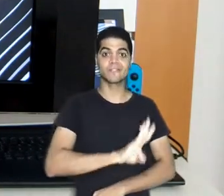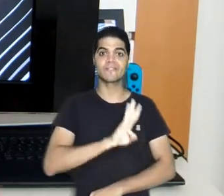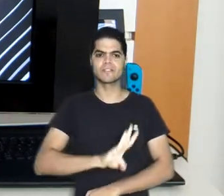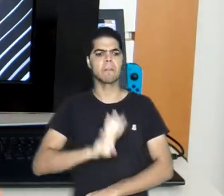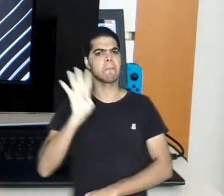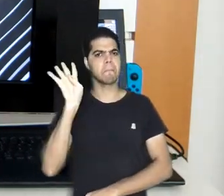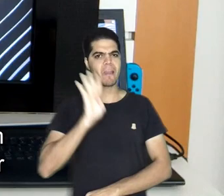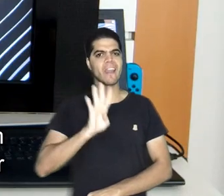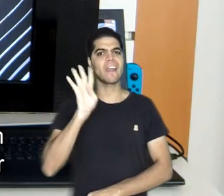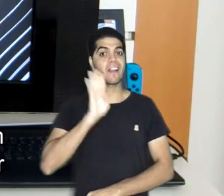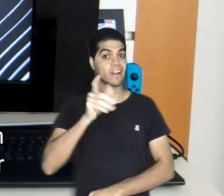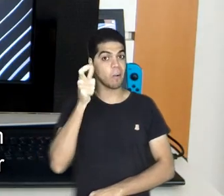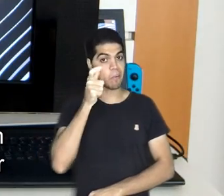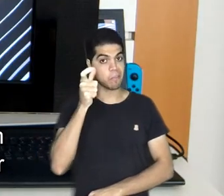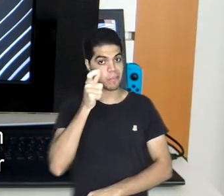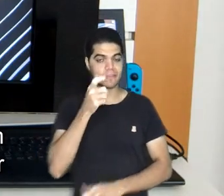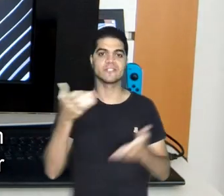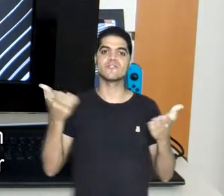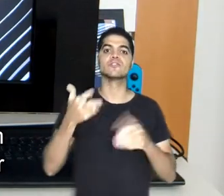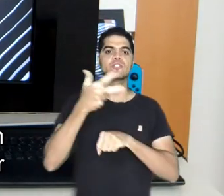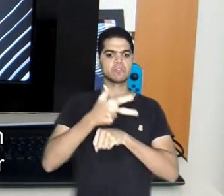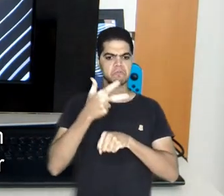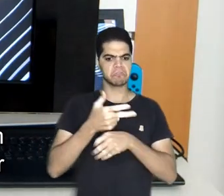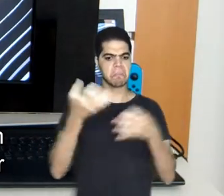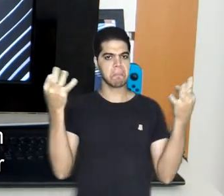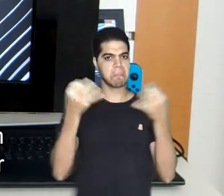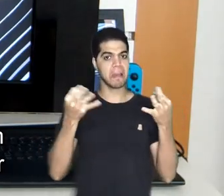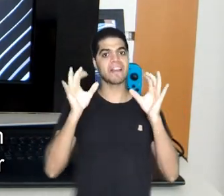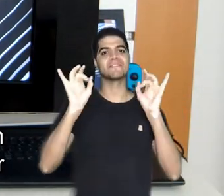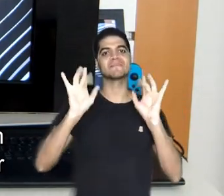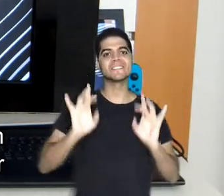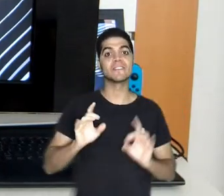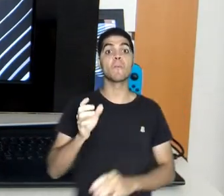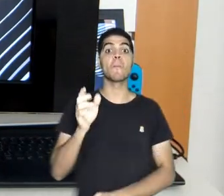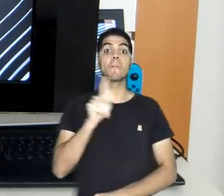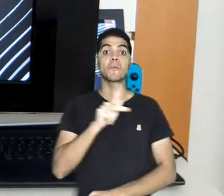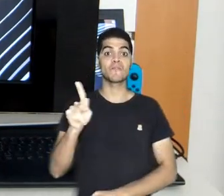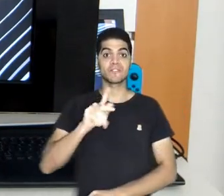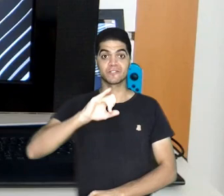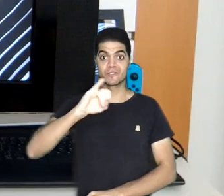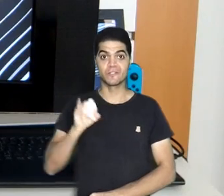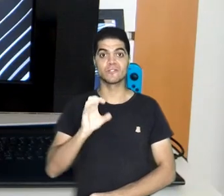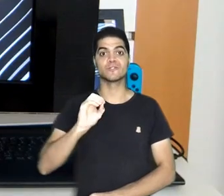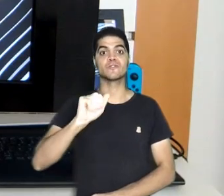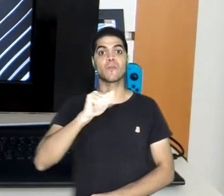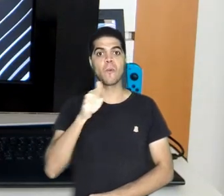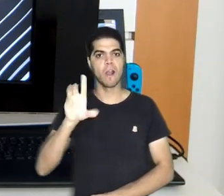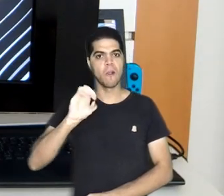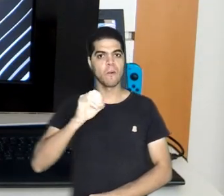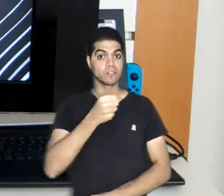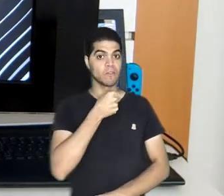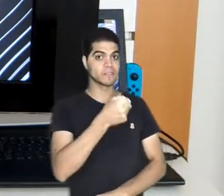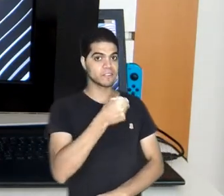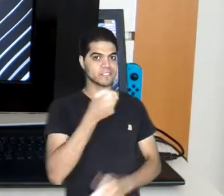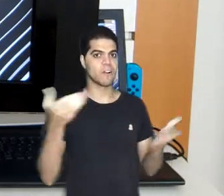cards, tá bem legal. E hoje nós vamos concluir a playlist com um grande estilo, porque nós vamos entrevistar o professor João Paulo Pimenta, que foi o